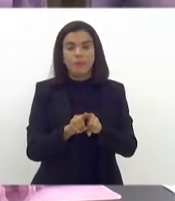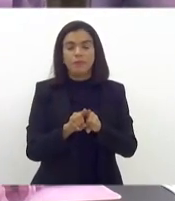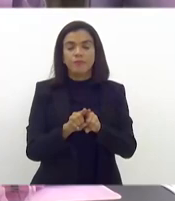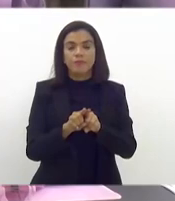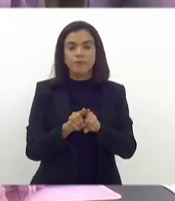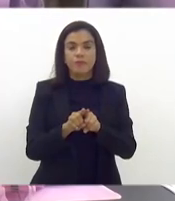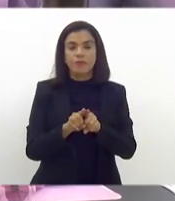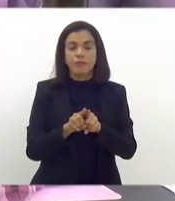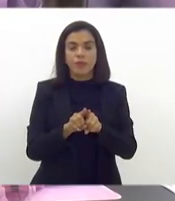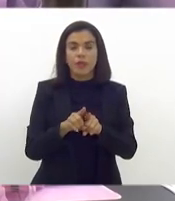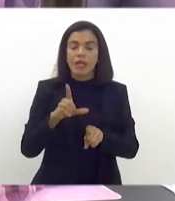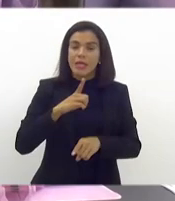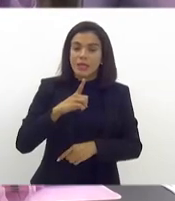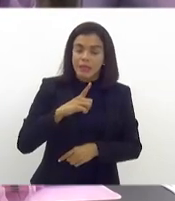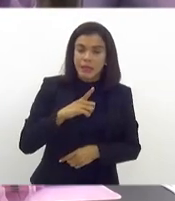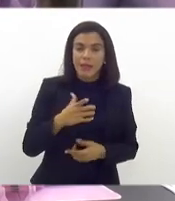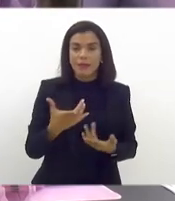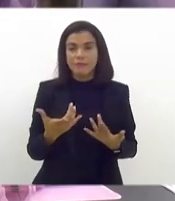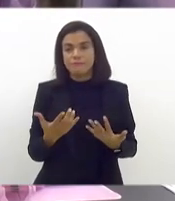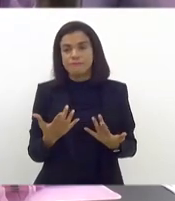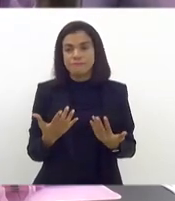de entrar em absoluta